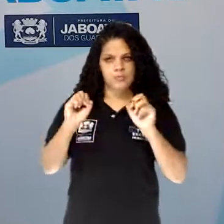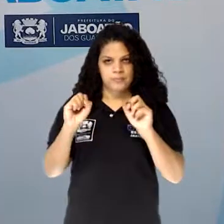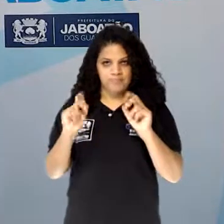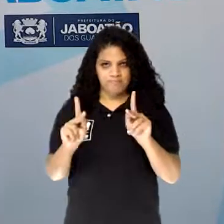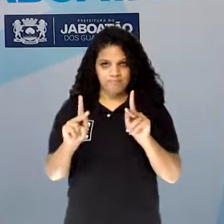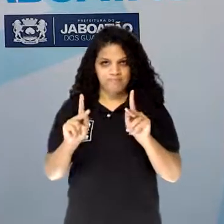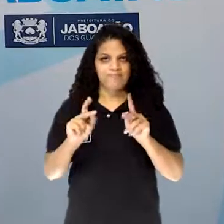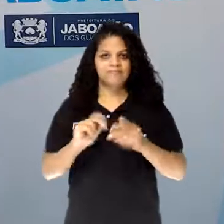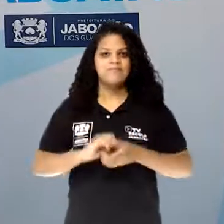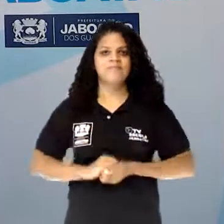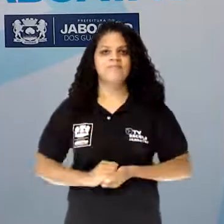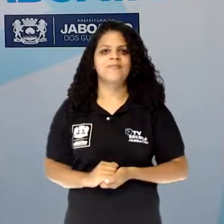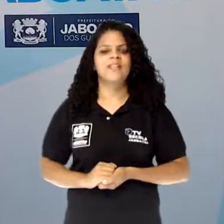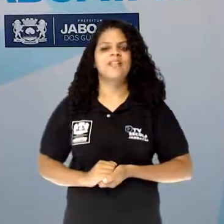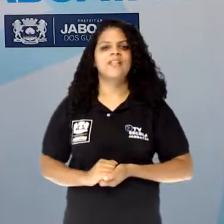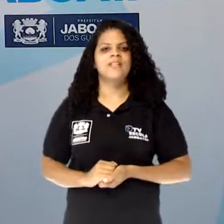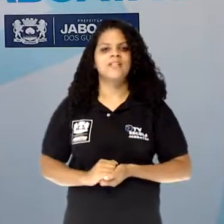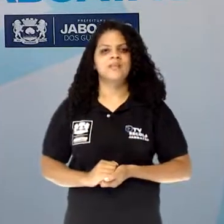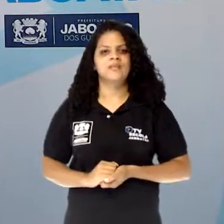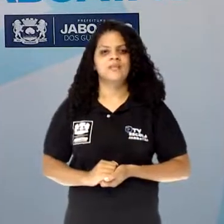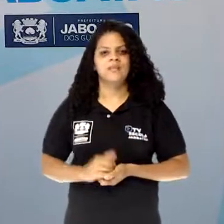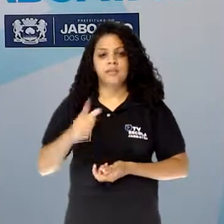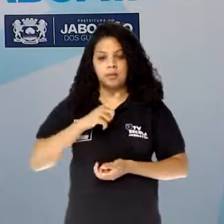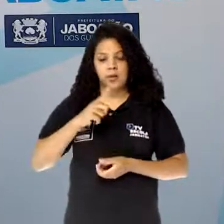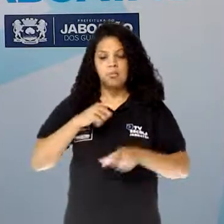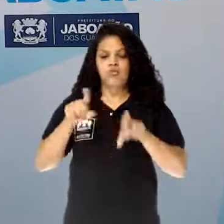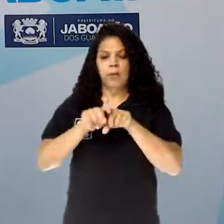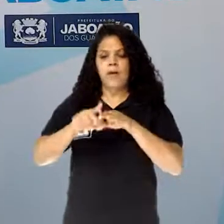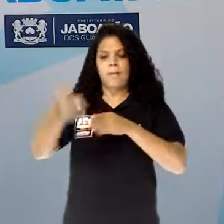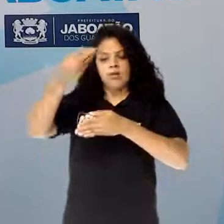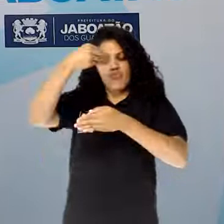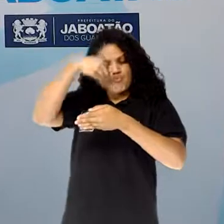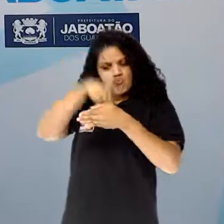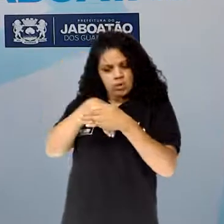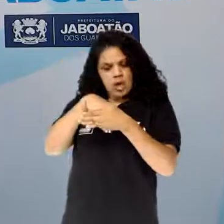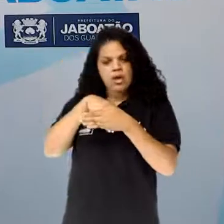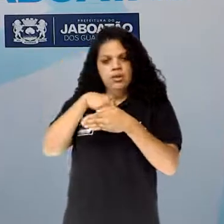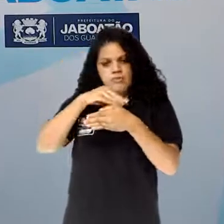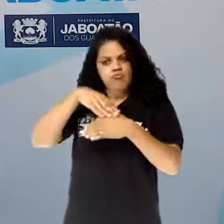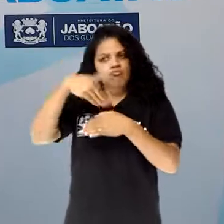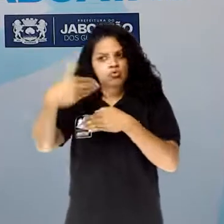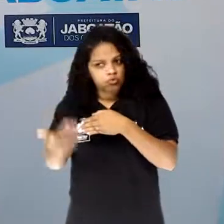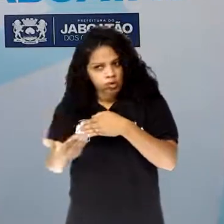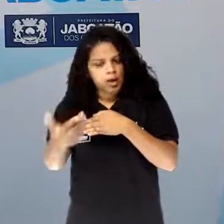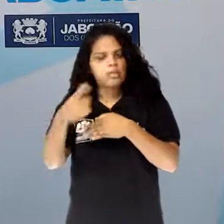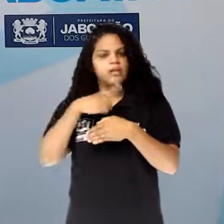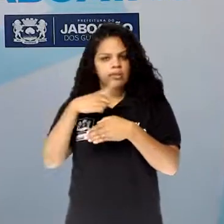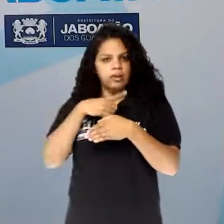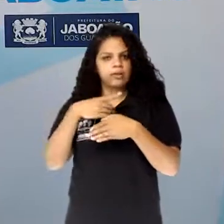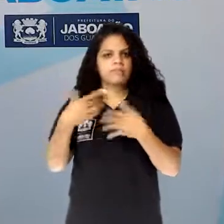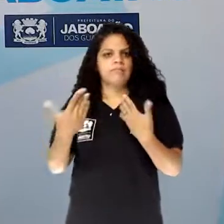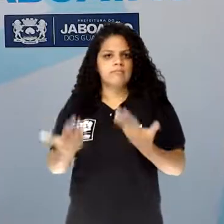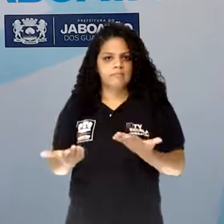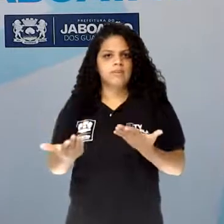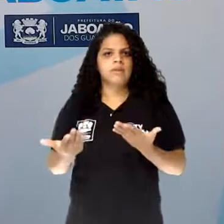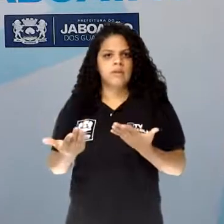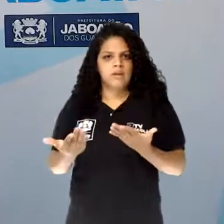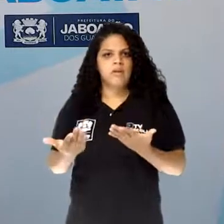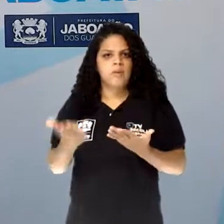E a gente tem as partes internas e externas. A gente tem que entender que os